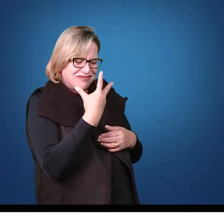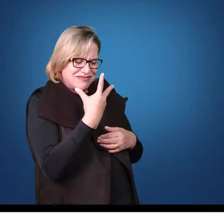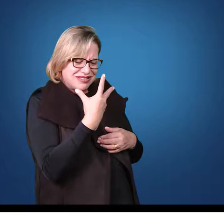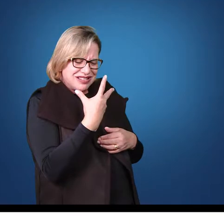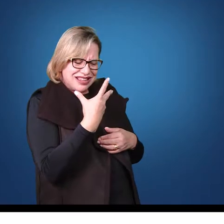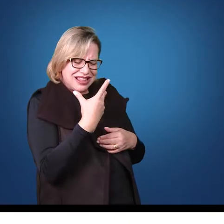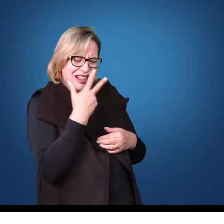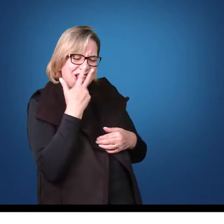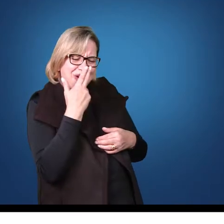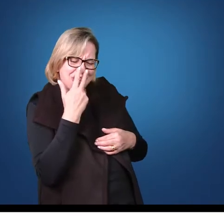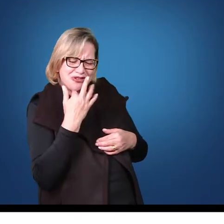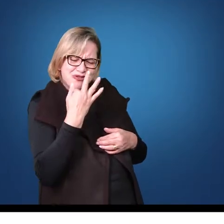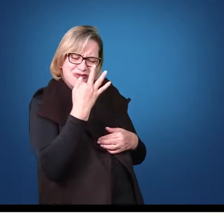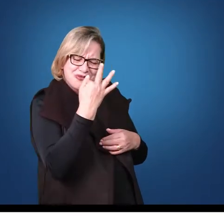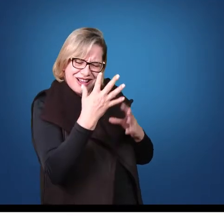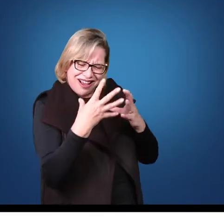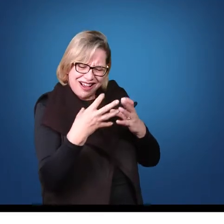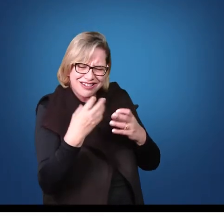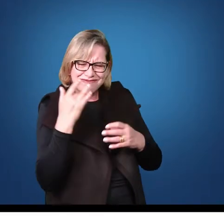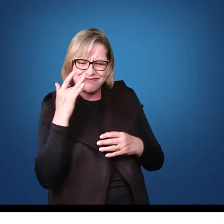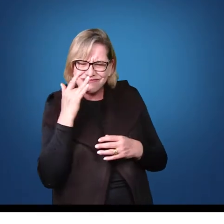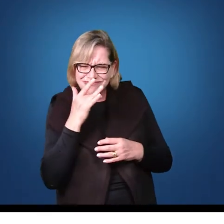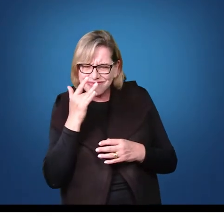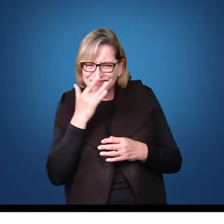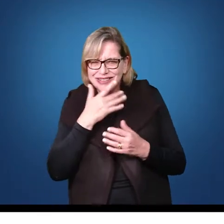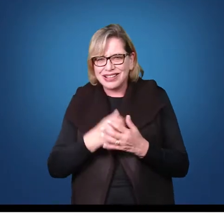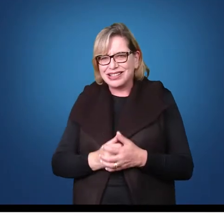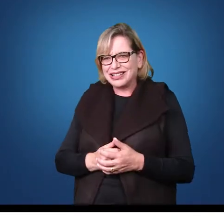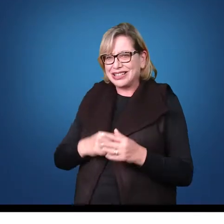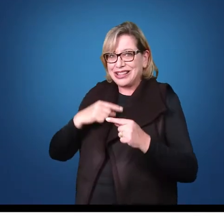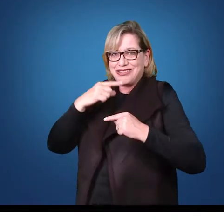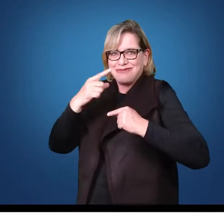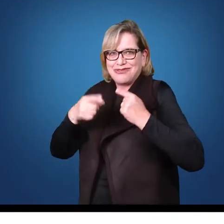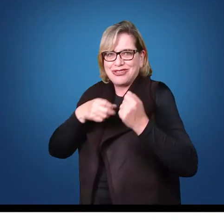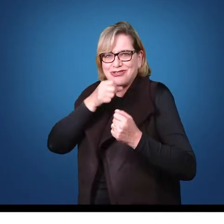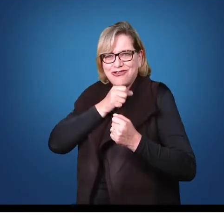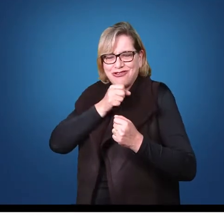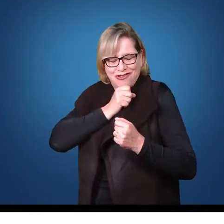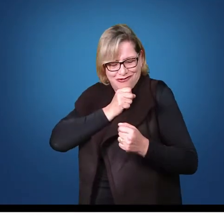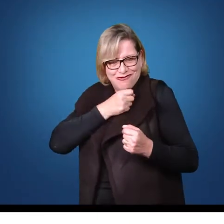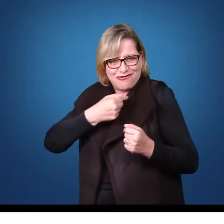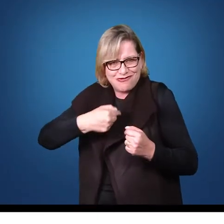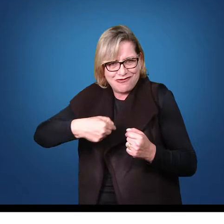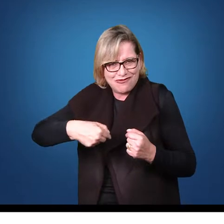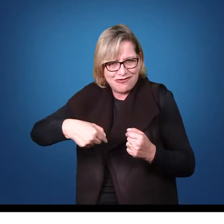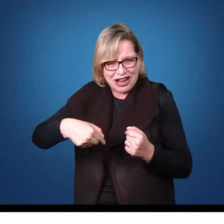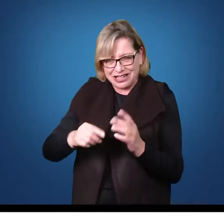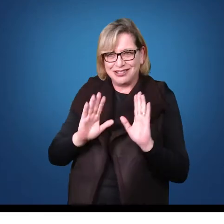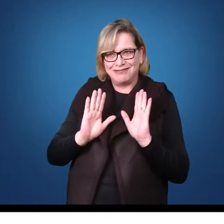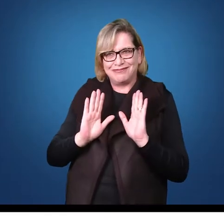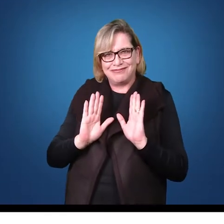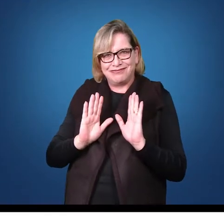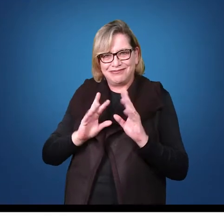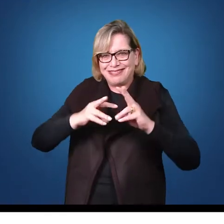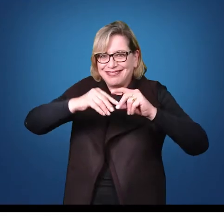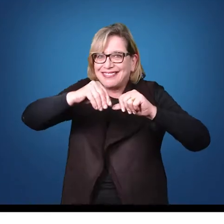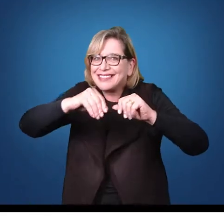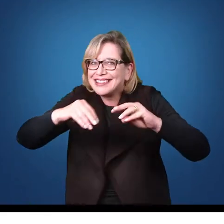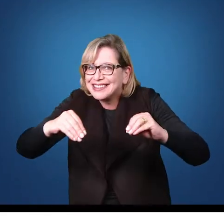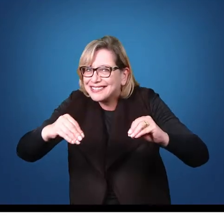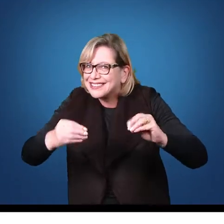vai ser um bom rabanete. E daí, o vovô foi lá, oh, na